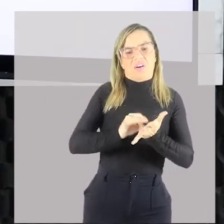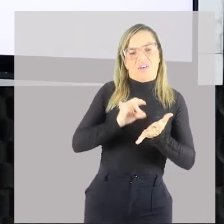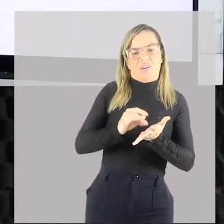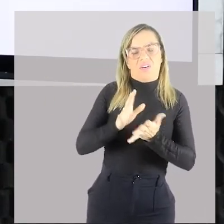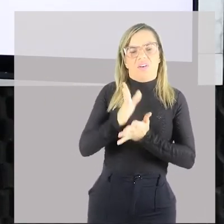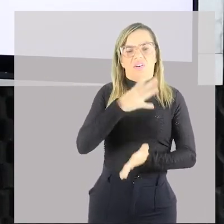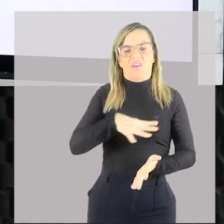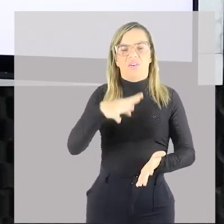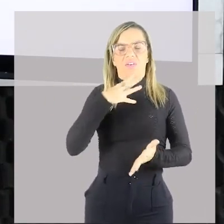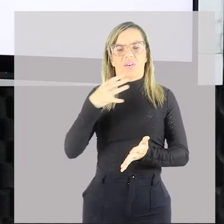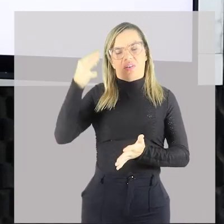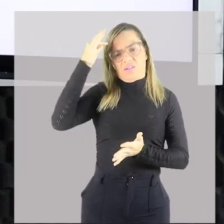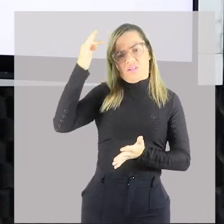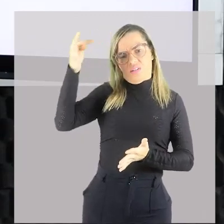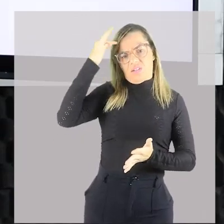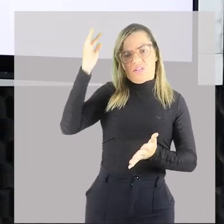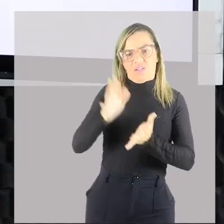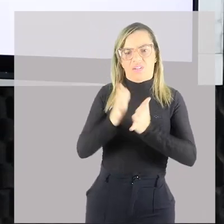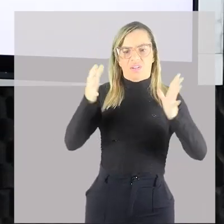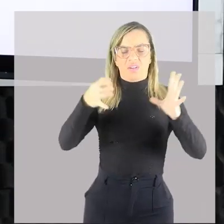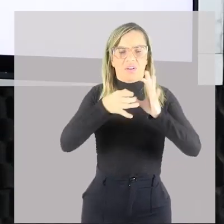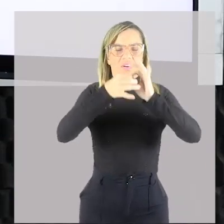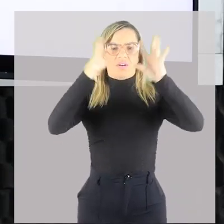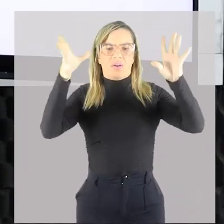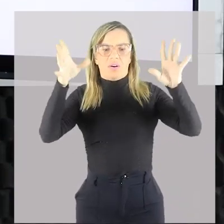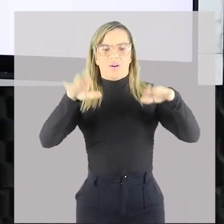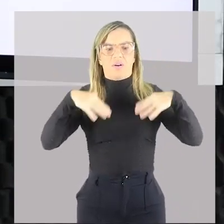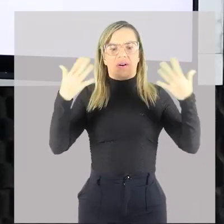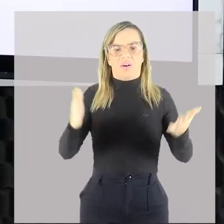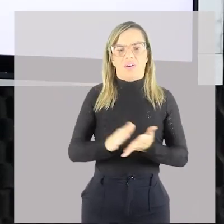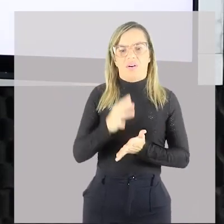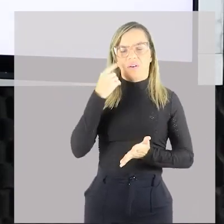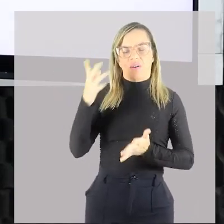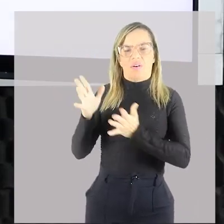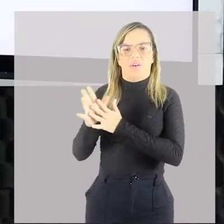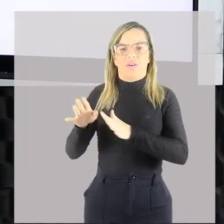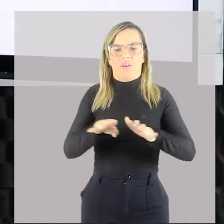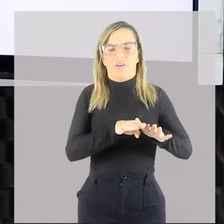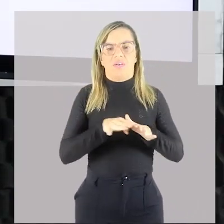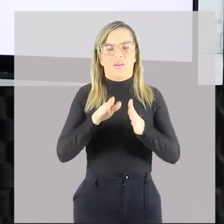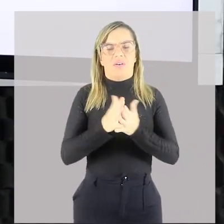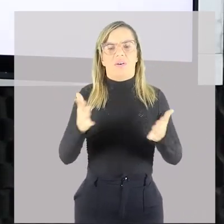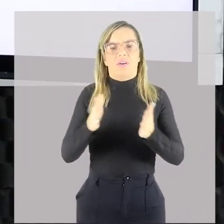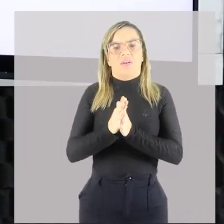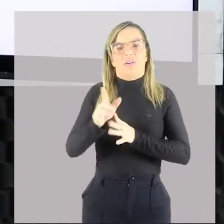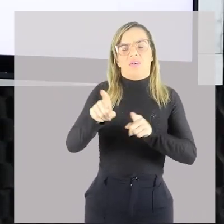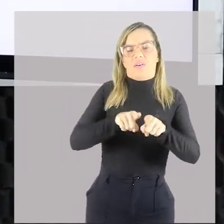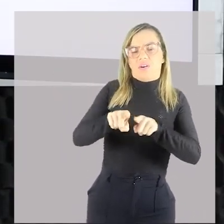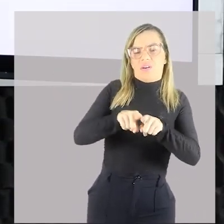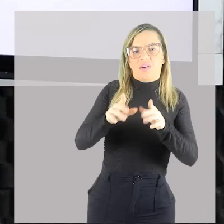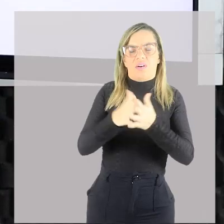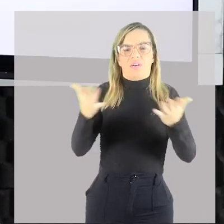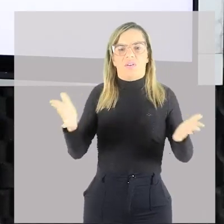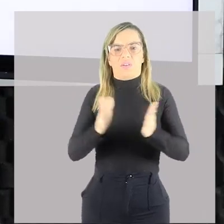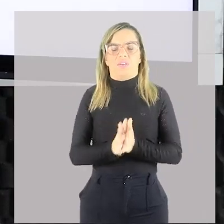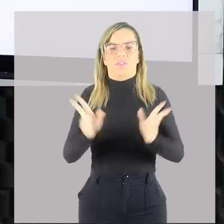dos grandes teóricos da liberdade, liberté, igualité, fraternité,